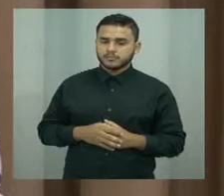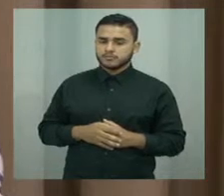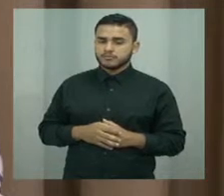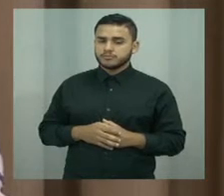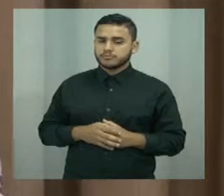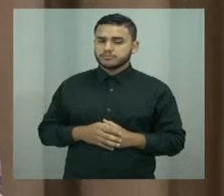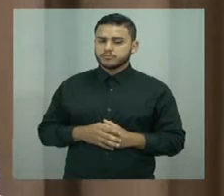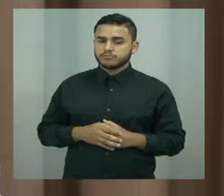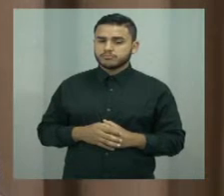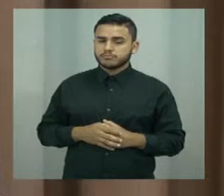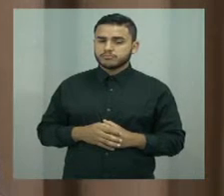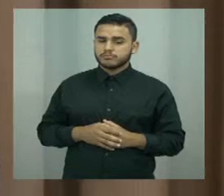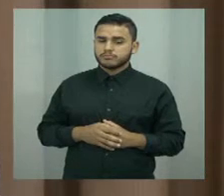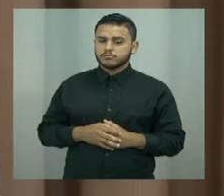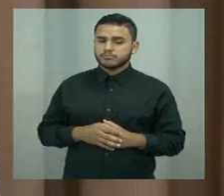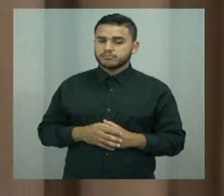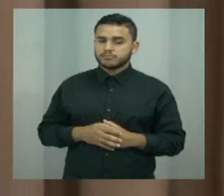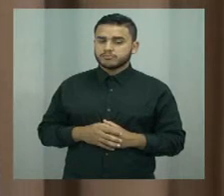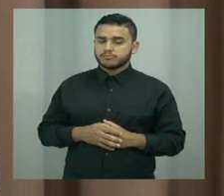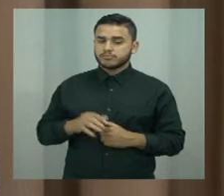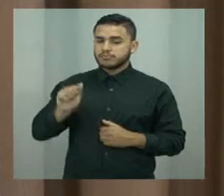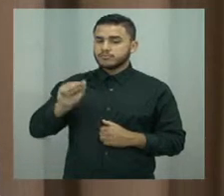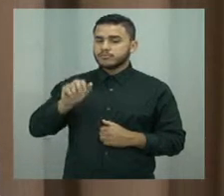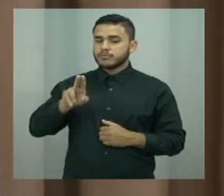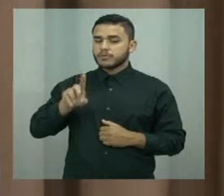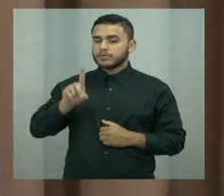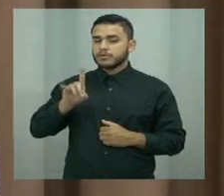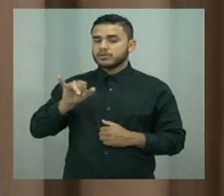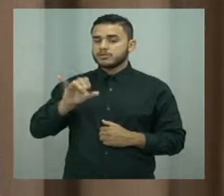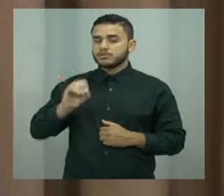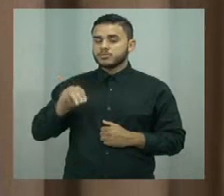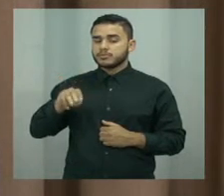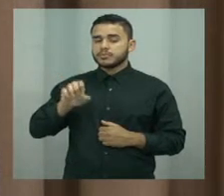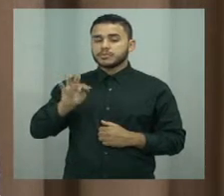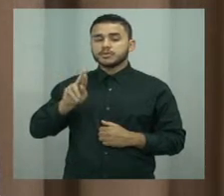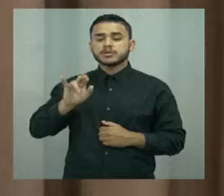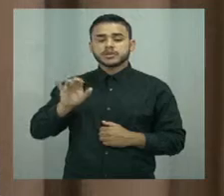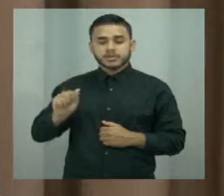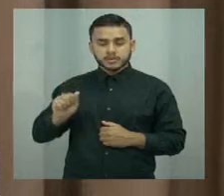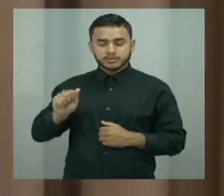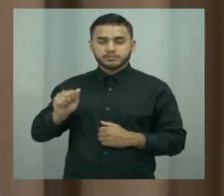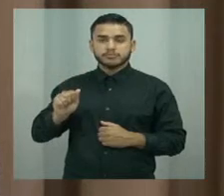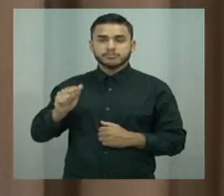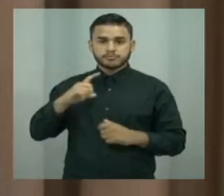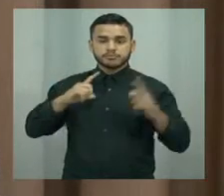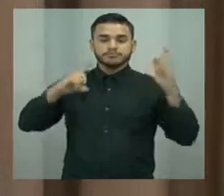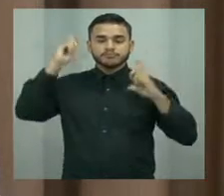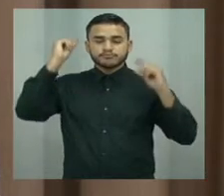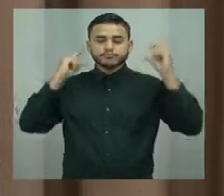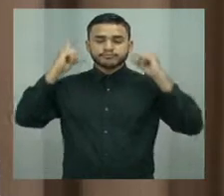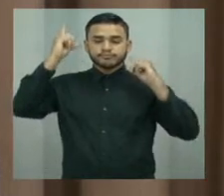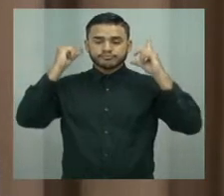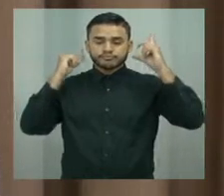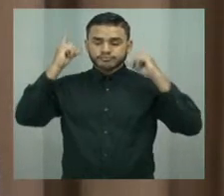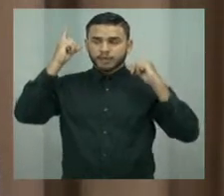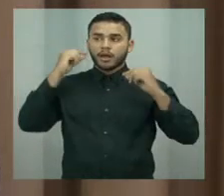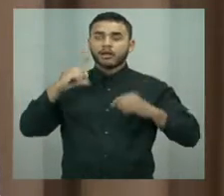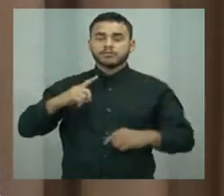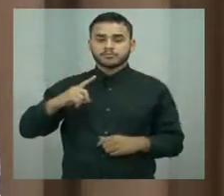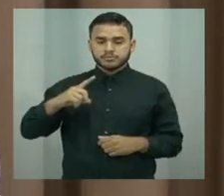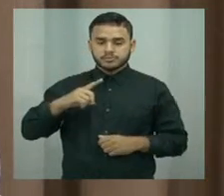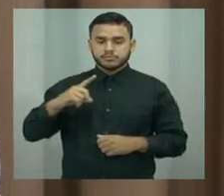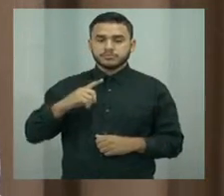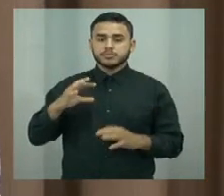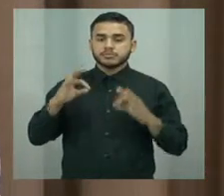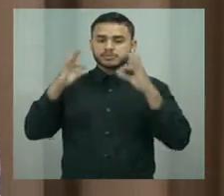é conhecido como audiometria. Sim. Onde a gente faz 3 exames, né? São 3 exames de praxe